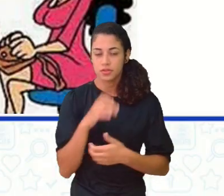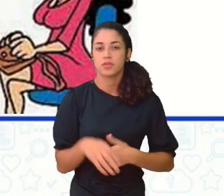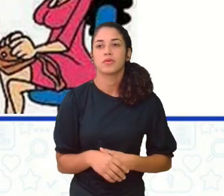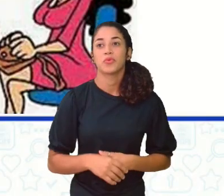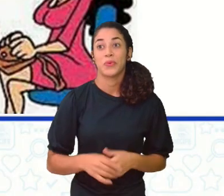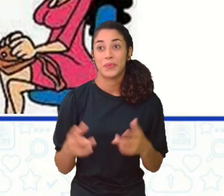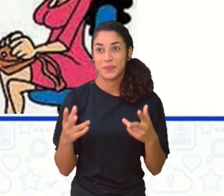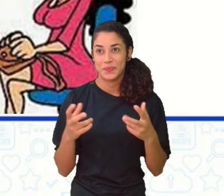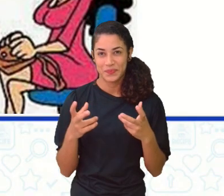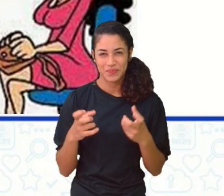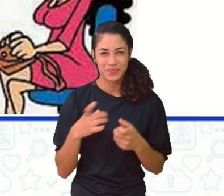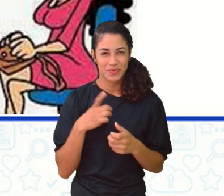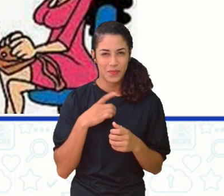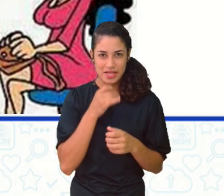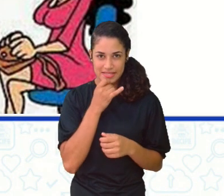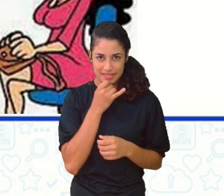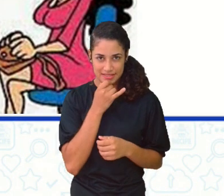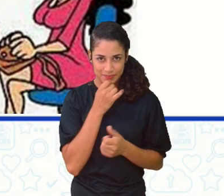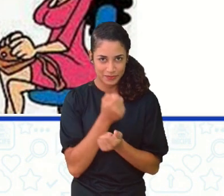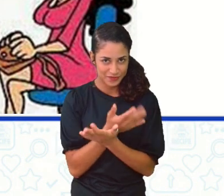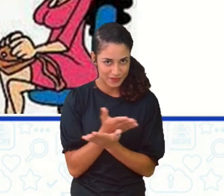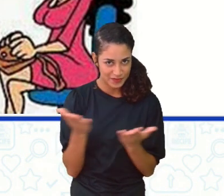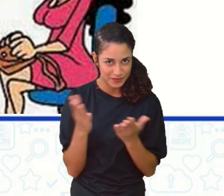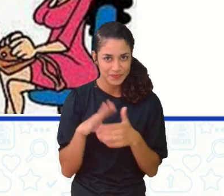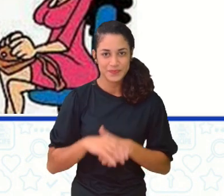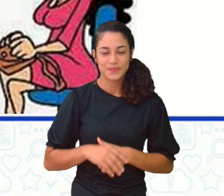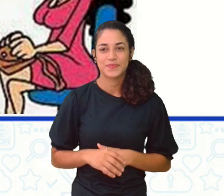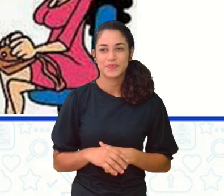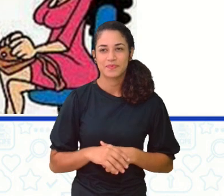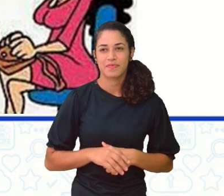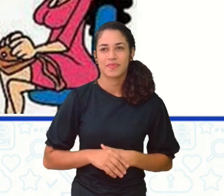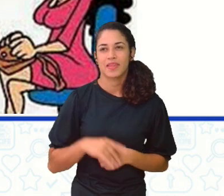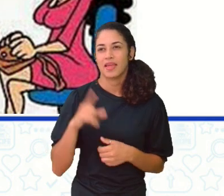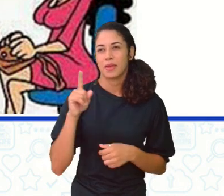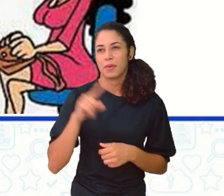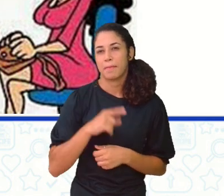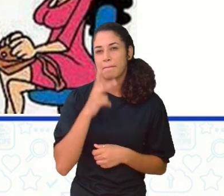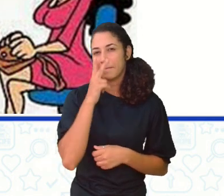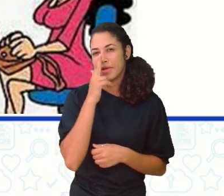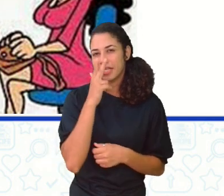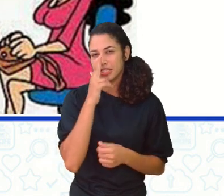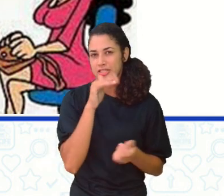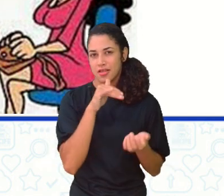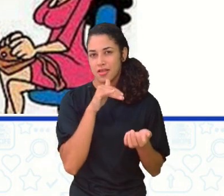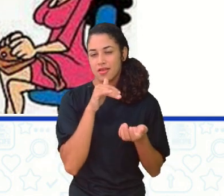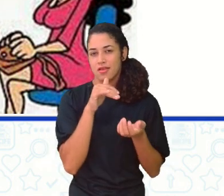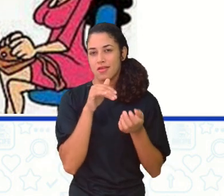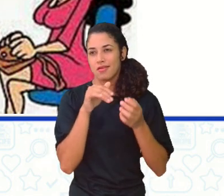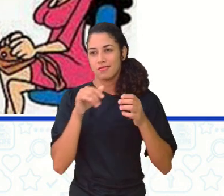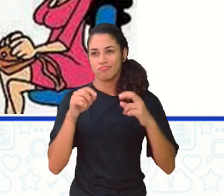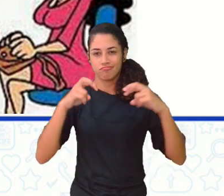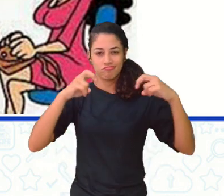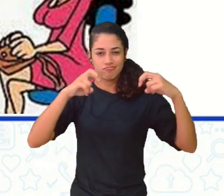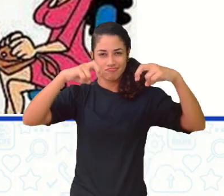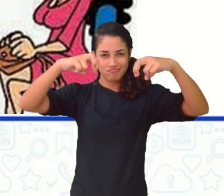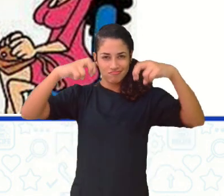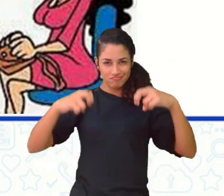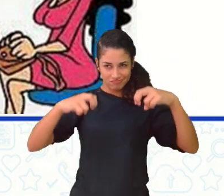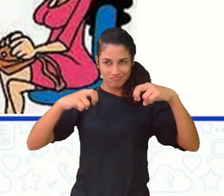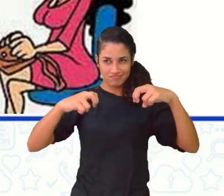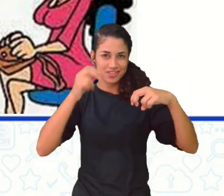Então, vejam só, eu trouxe um exemplo aqui, não é? Aí é como se fosse um escritório. E aí, esta